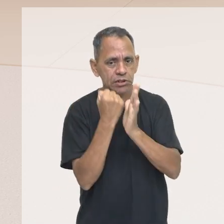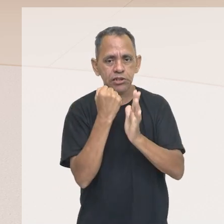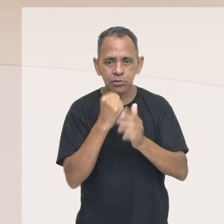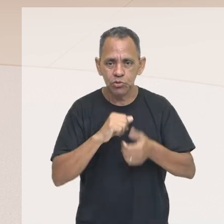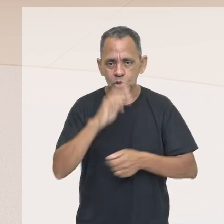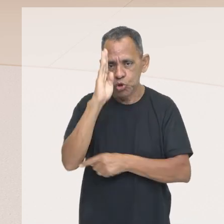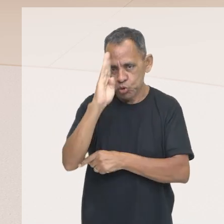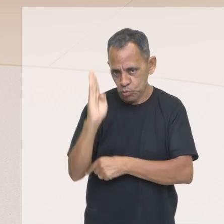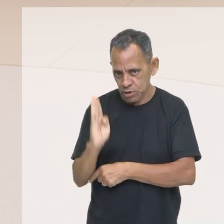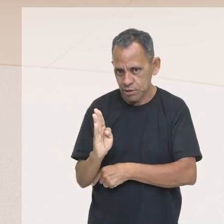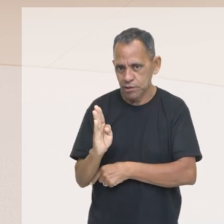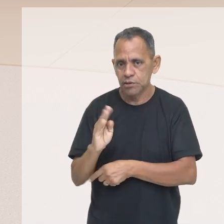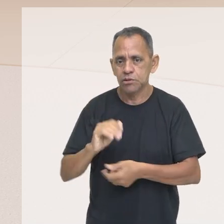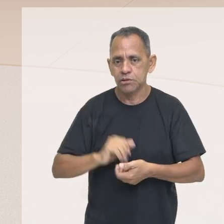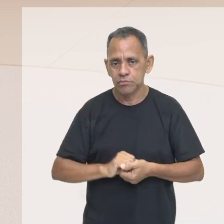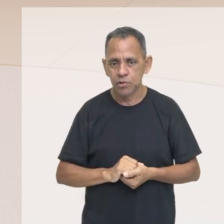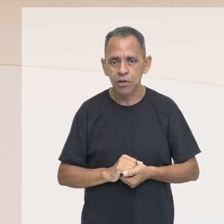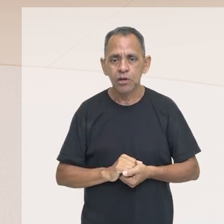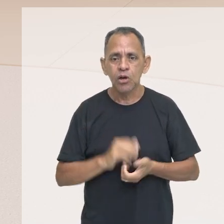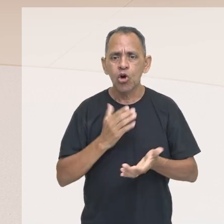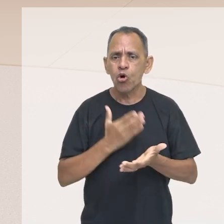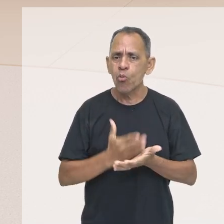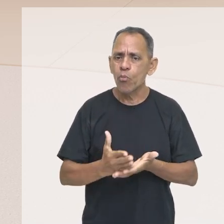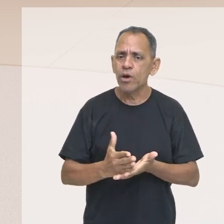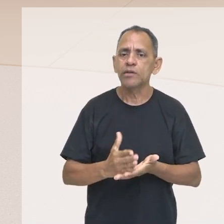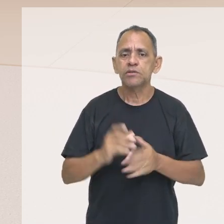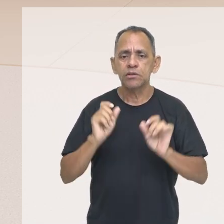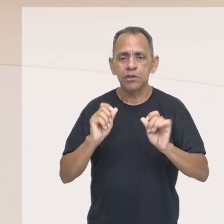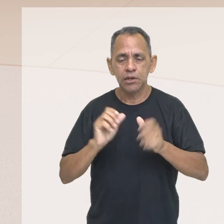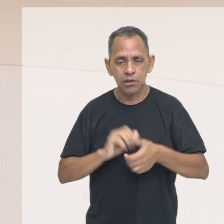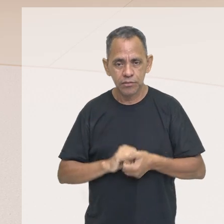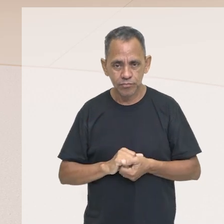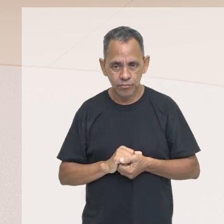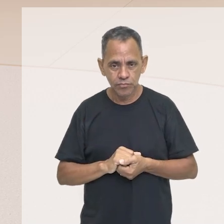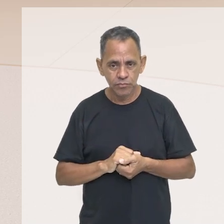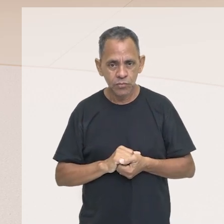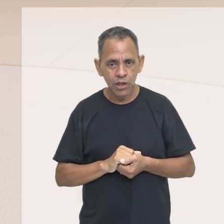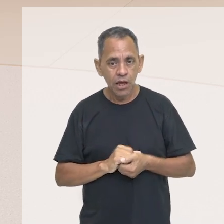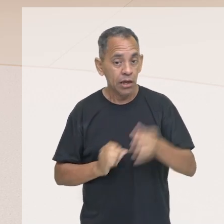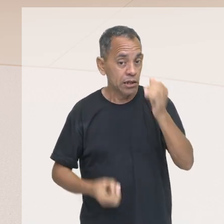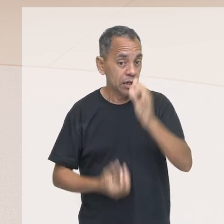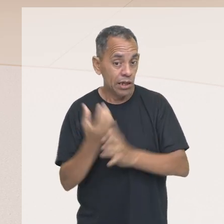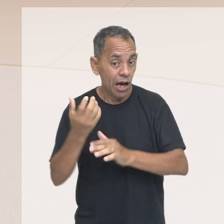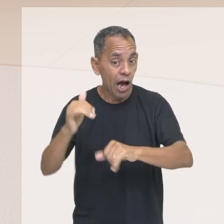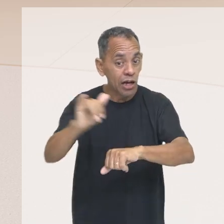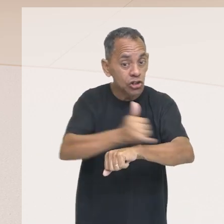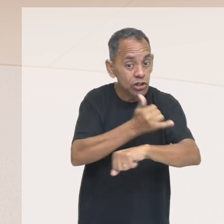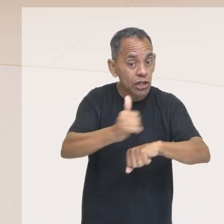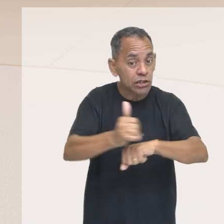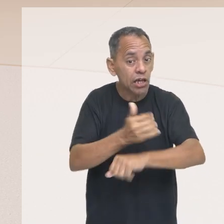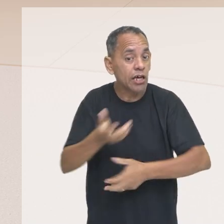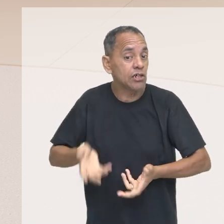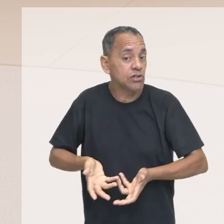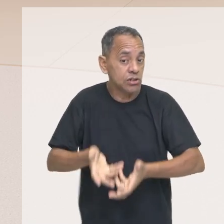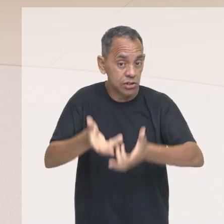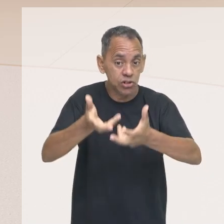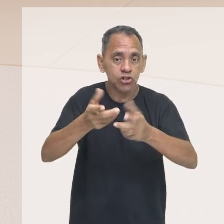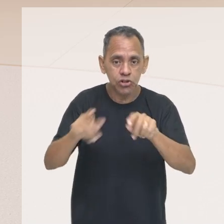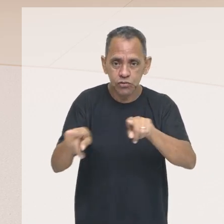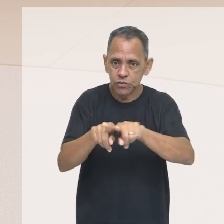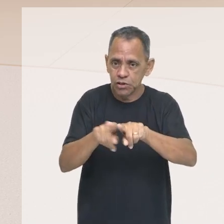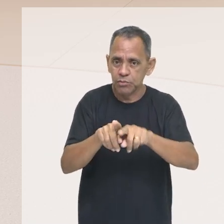desse país que começa a pulsar, né, em prol dessas mudanças que a